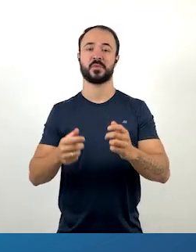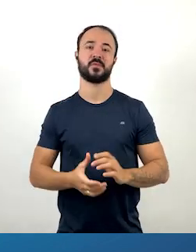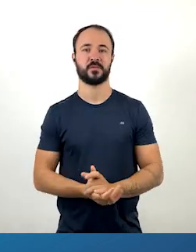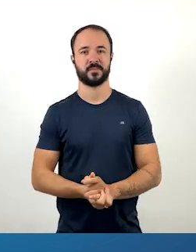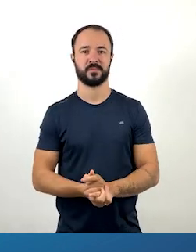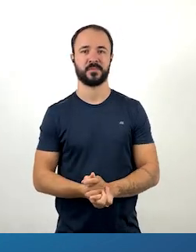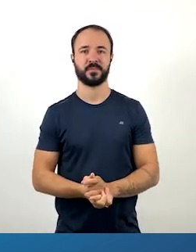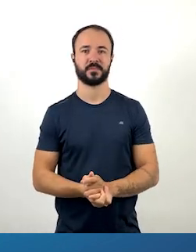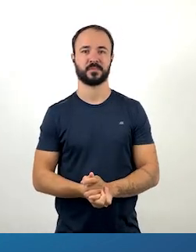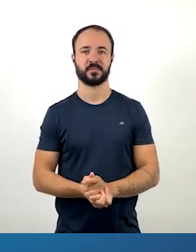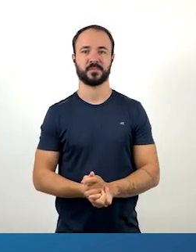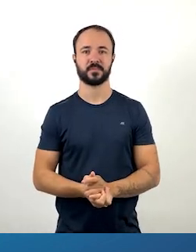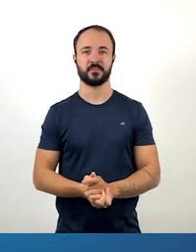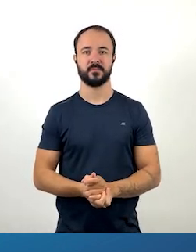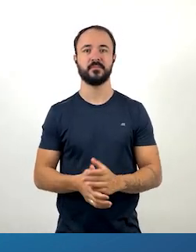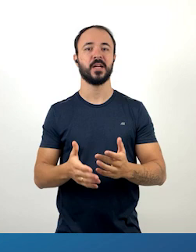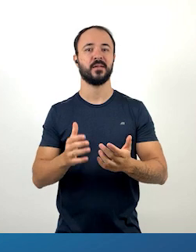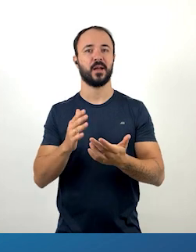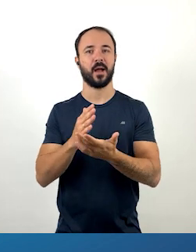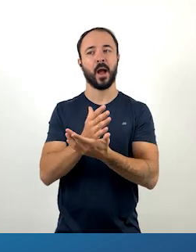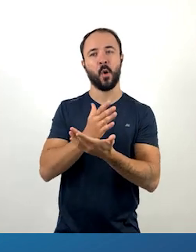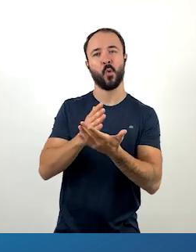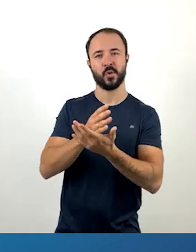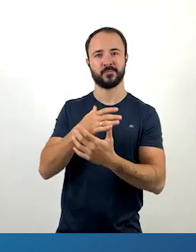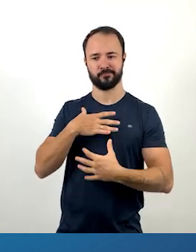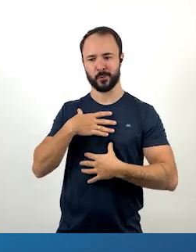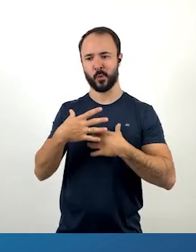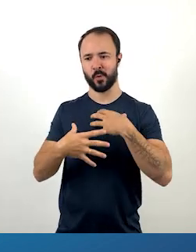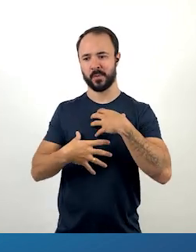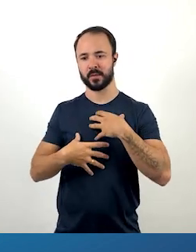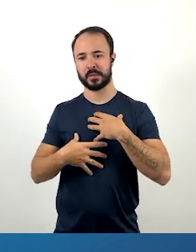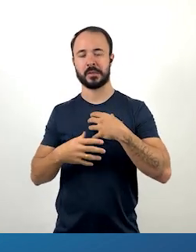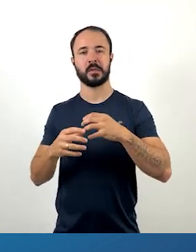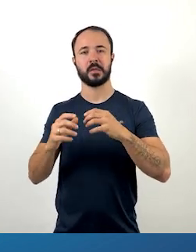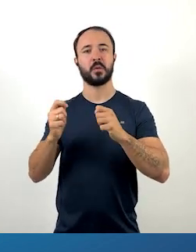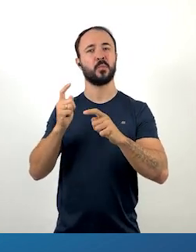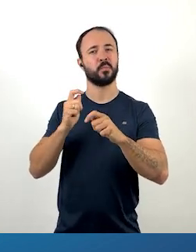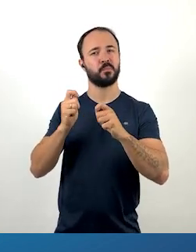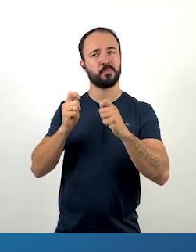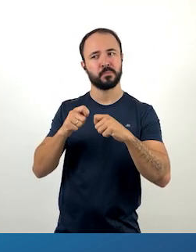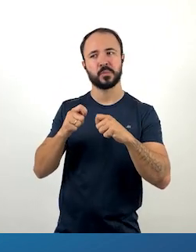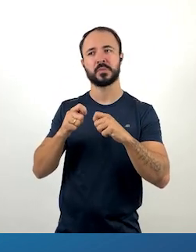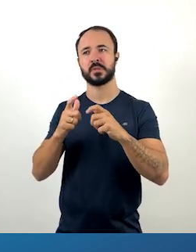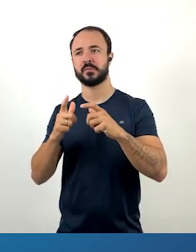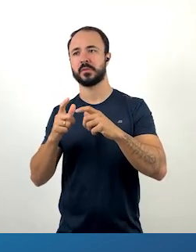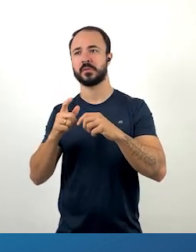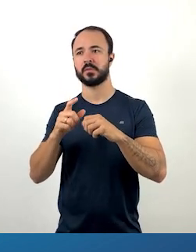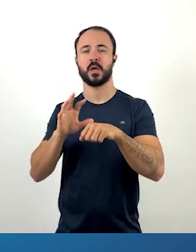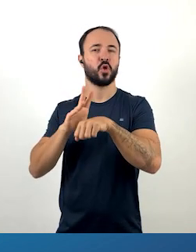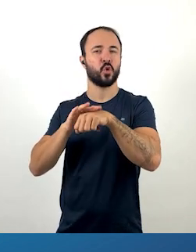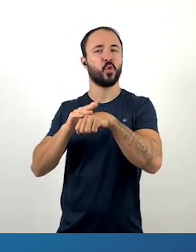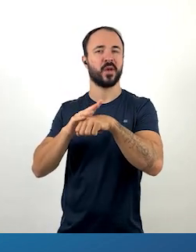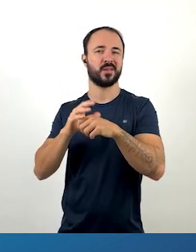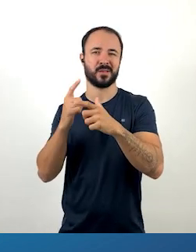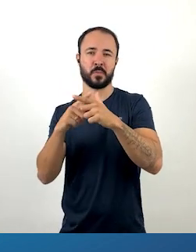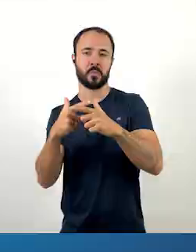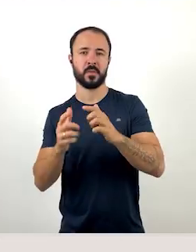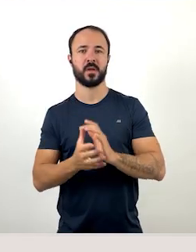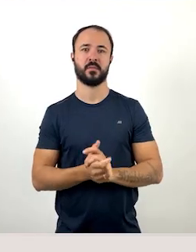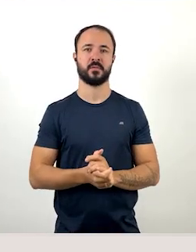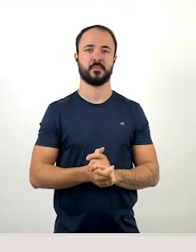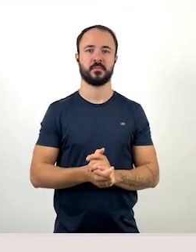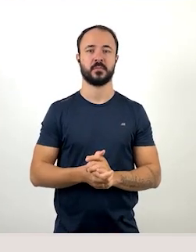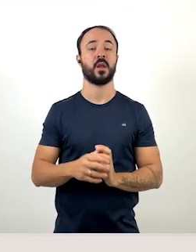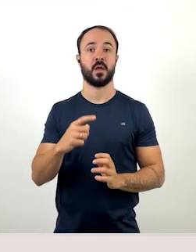Até algumas células foram destruídas devido a essa produção do microplástico. Aqui nós temos uma notícia do Globo,